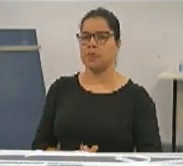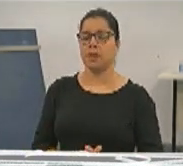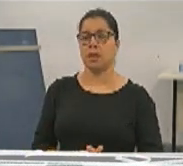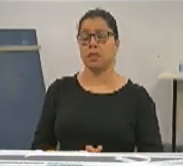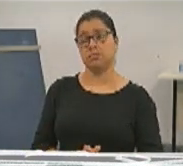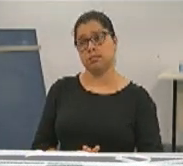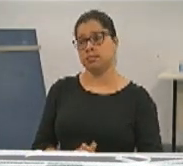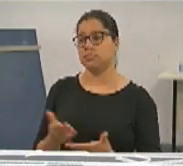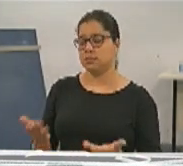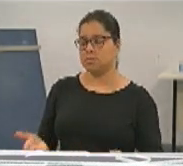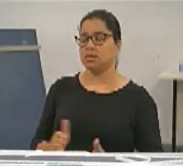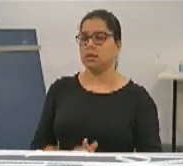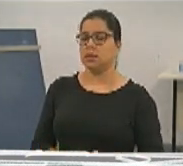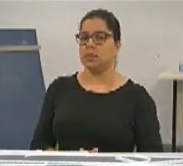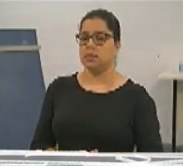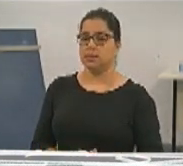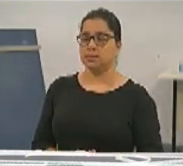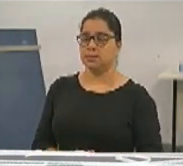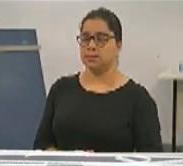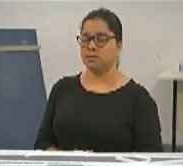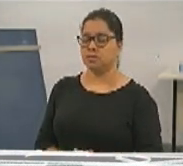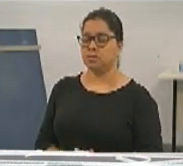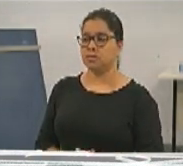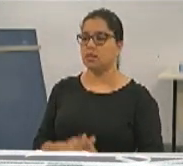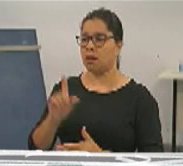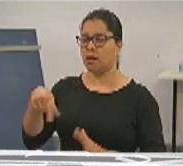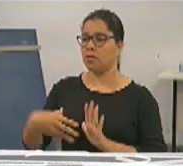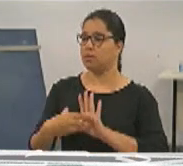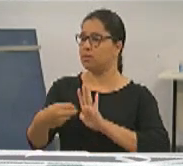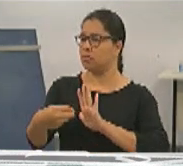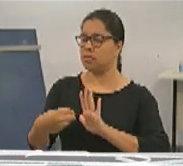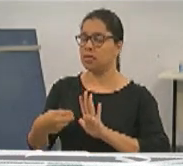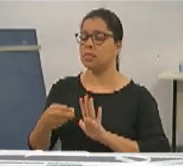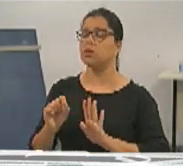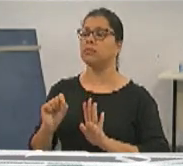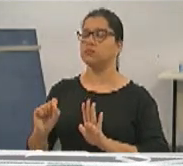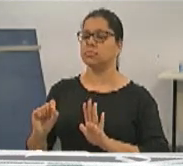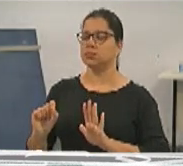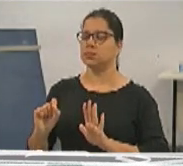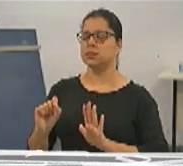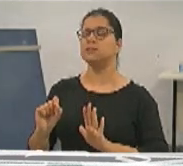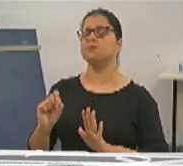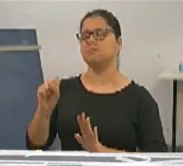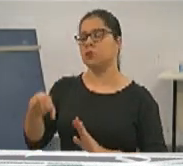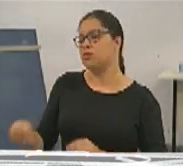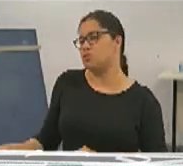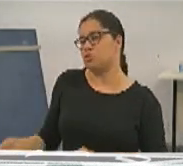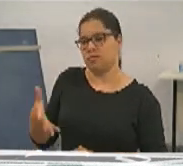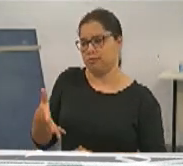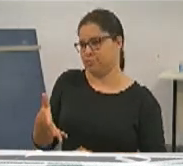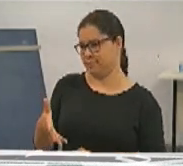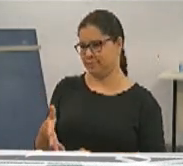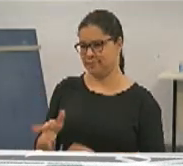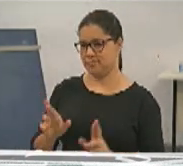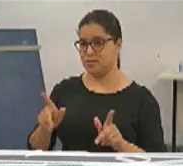ponto, o nosso modelo de gestão é, sim, bastante inovador.